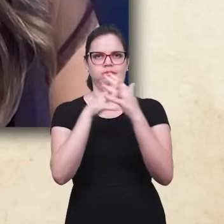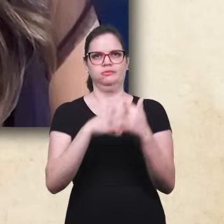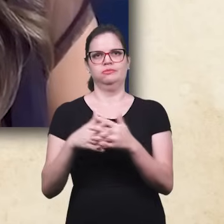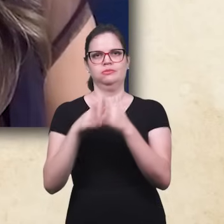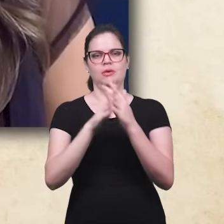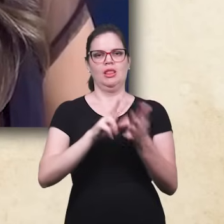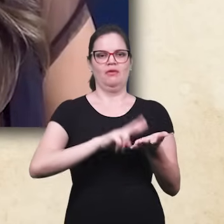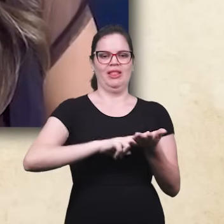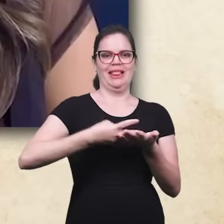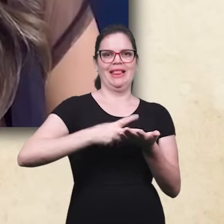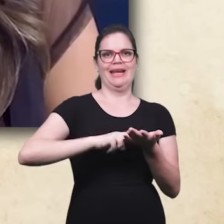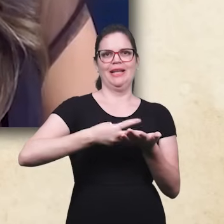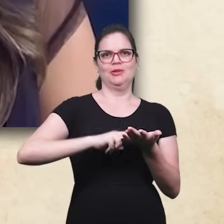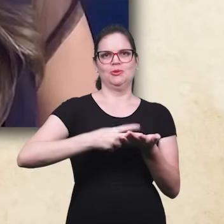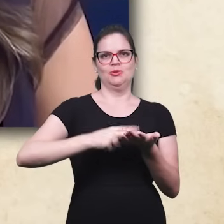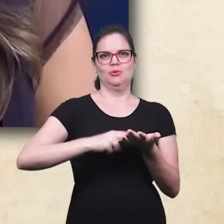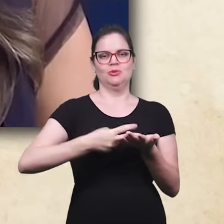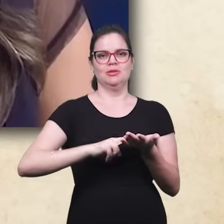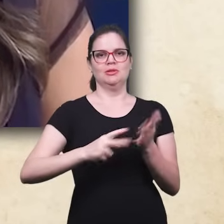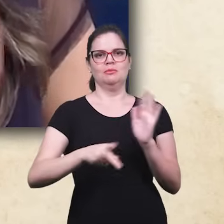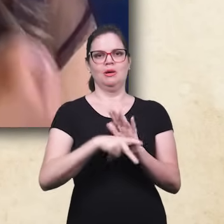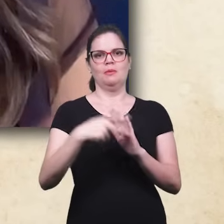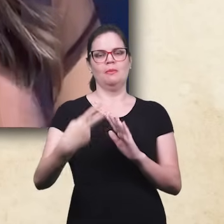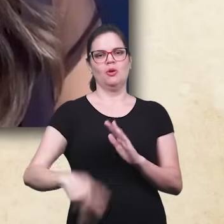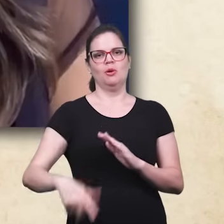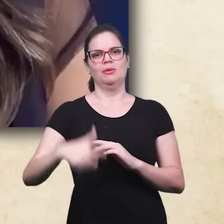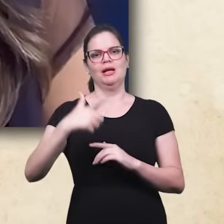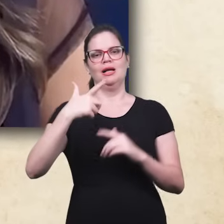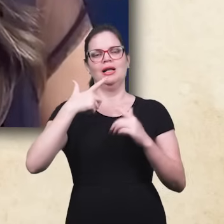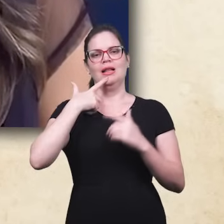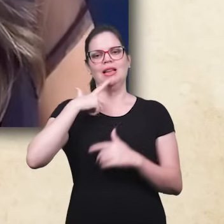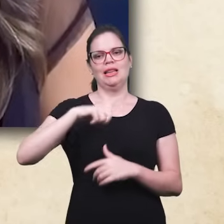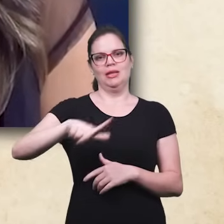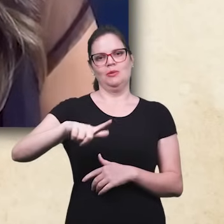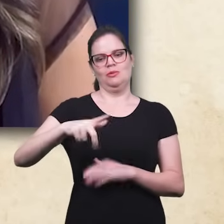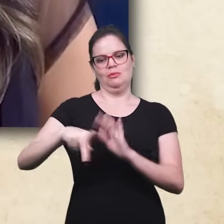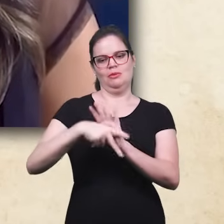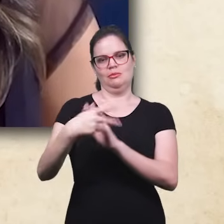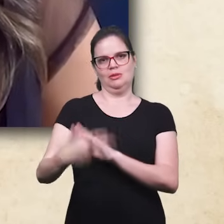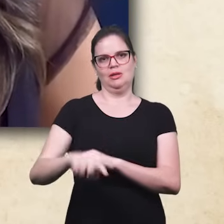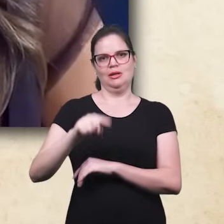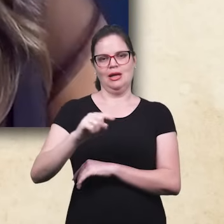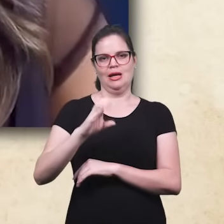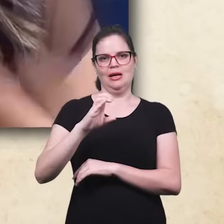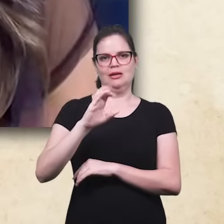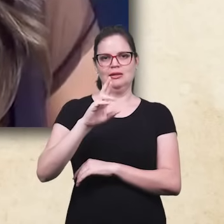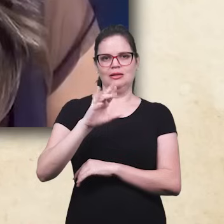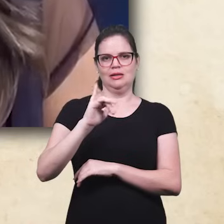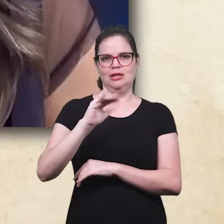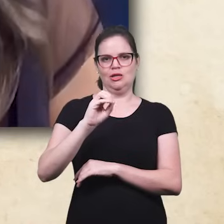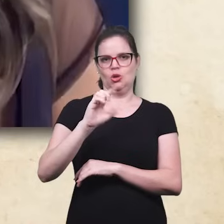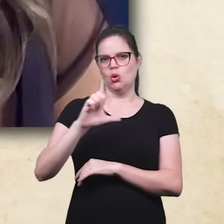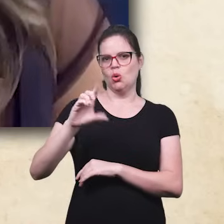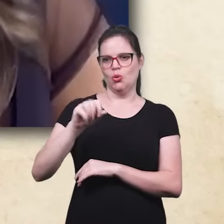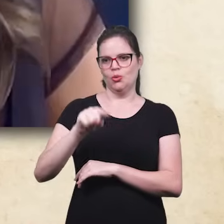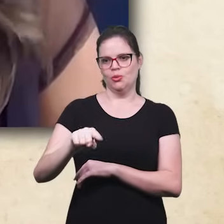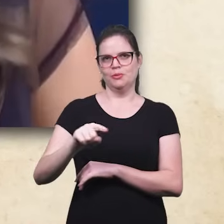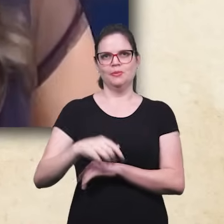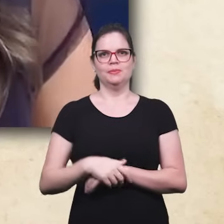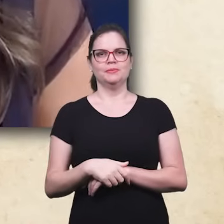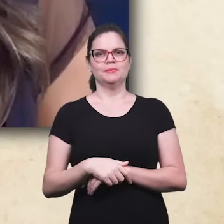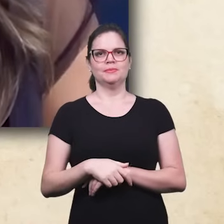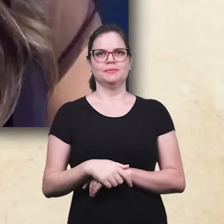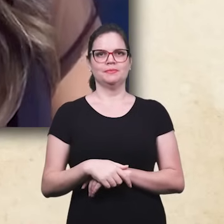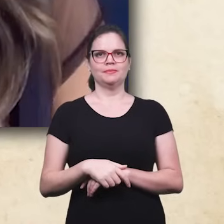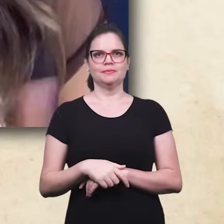traduzindo a Bíblia para o crioulo guineense, que é o dialeto local, e à época eu me maravilhei muito, porque o meu